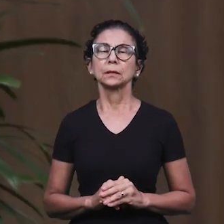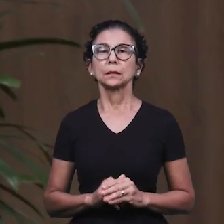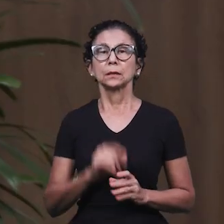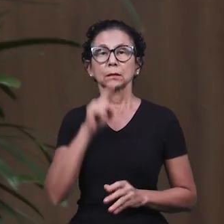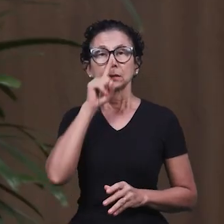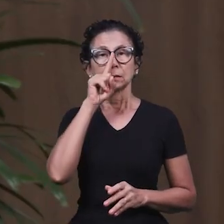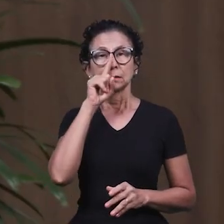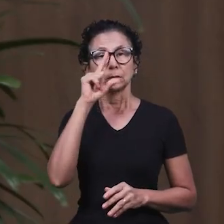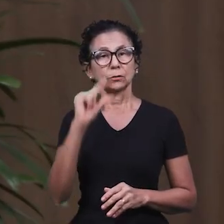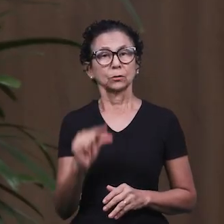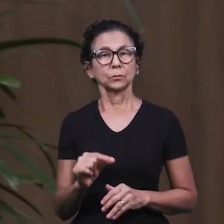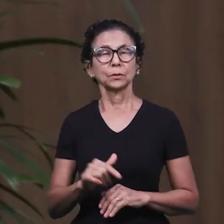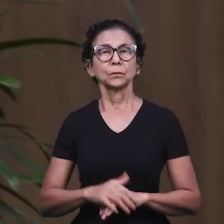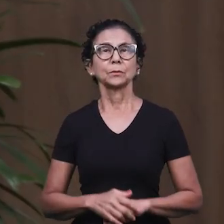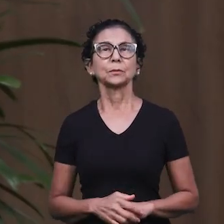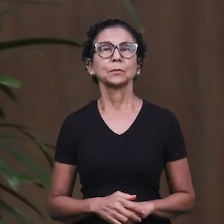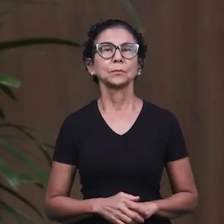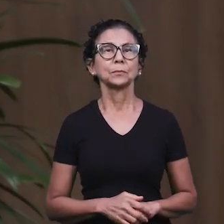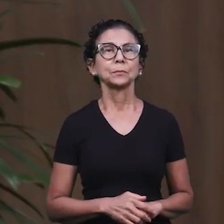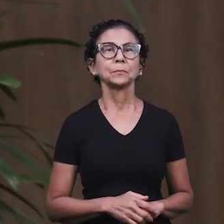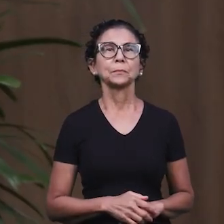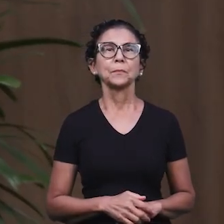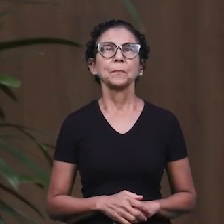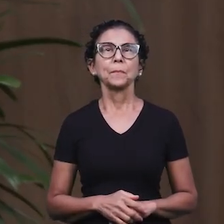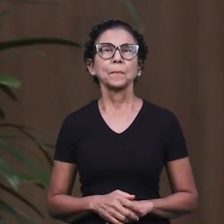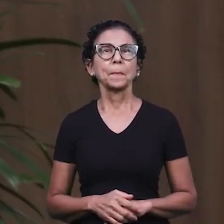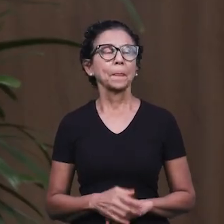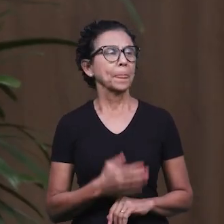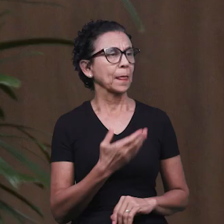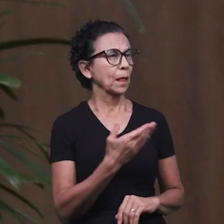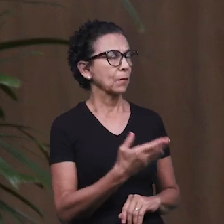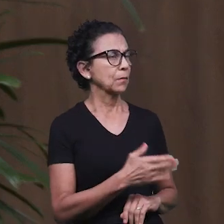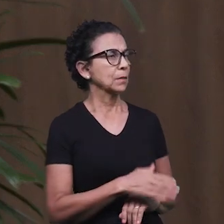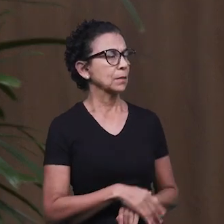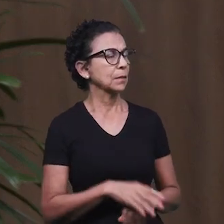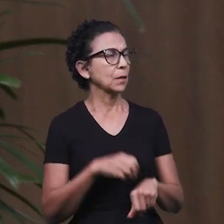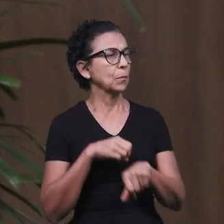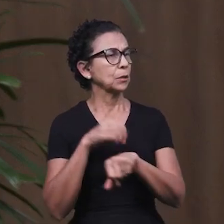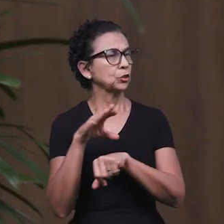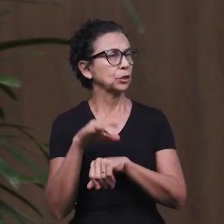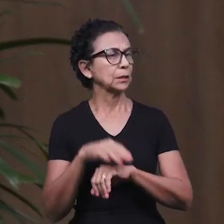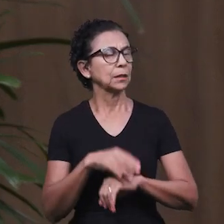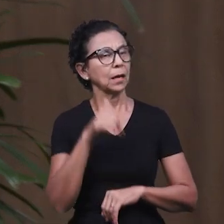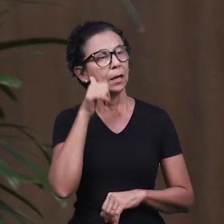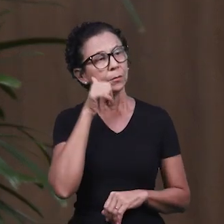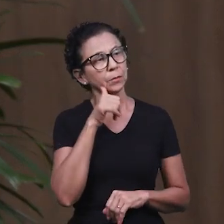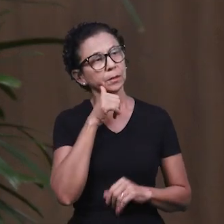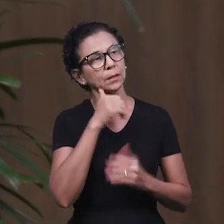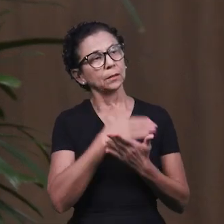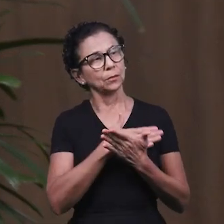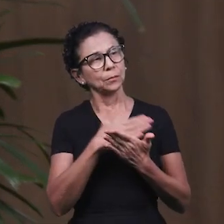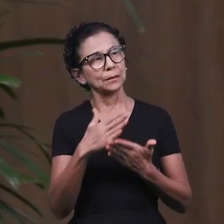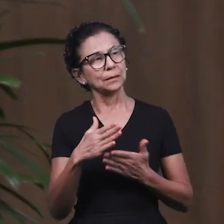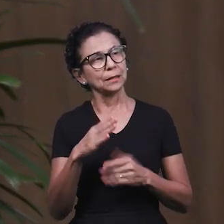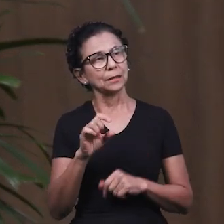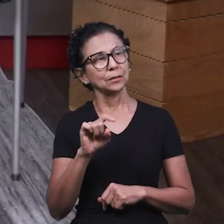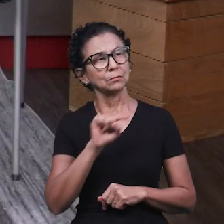riscos. Muito bom, doutor Danilo, esse assunto. Você tem alguma mensagem para falar para essas mulheres que começaram a sentir esses